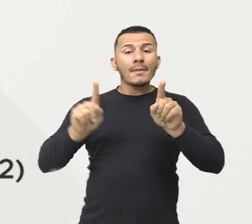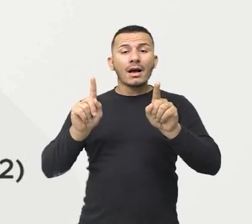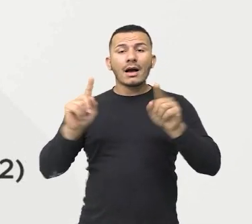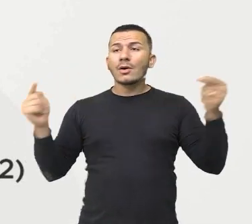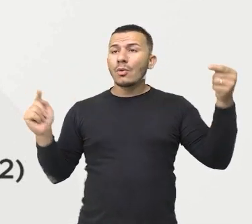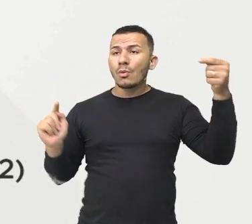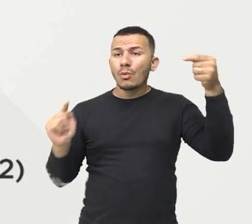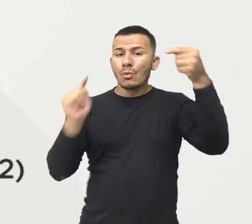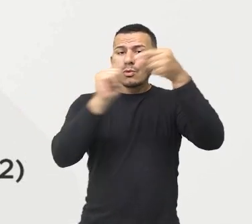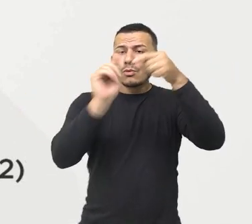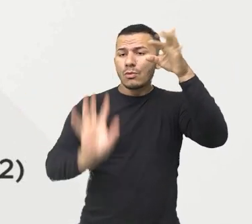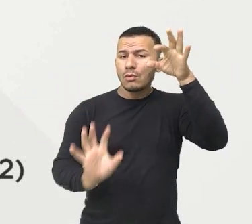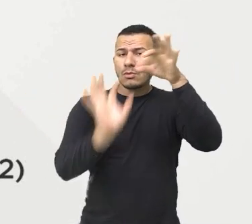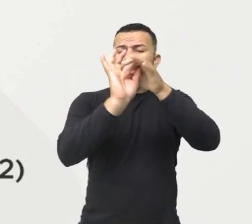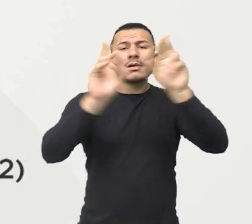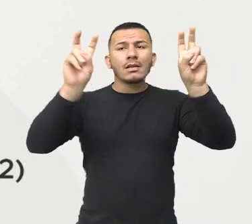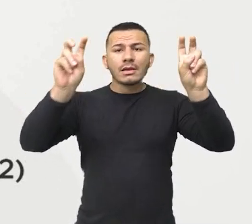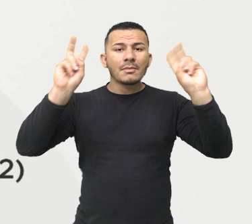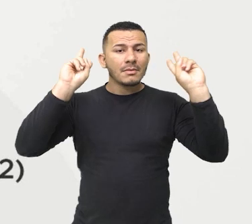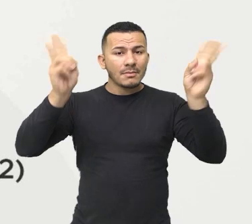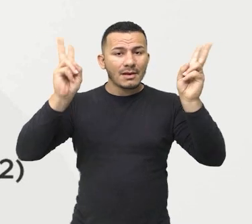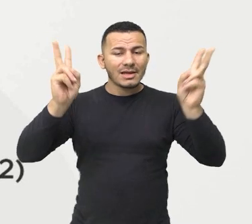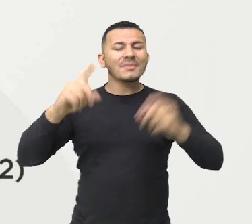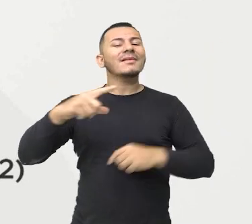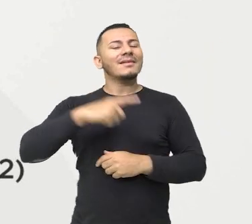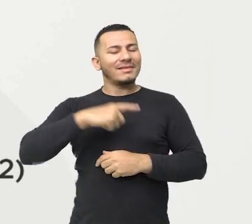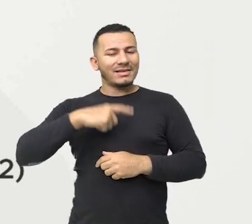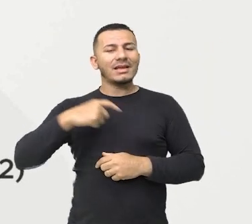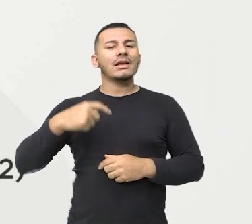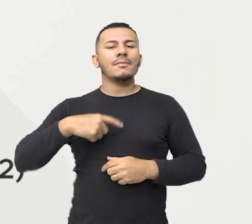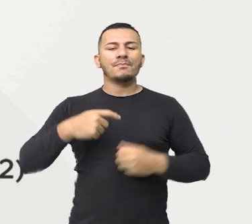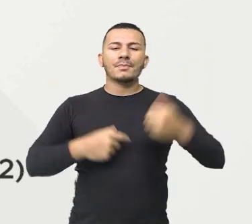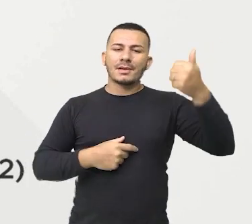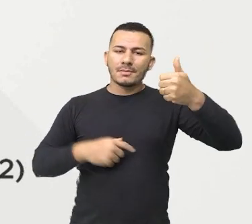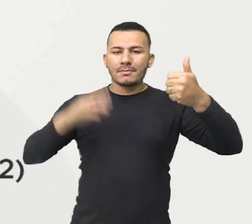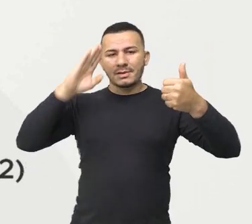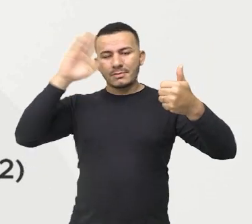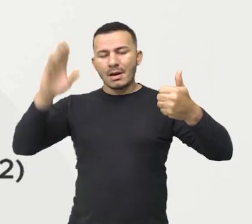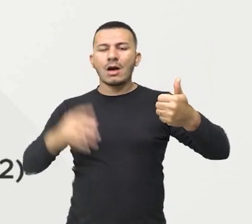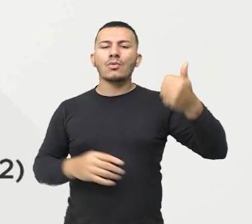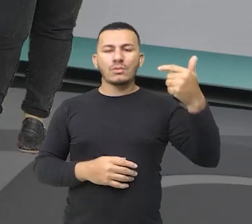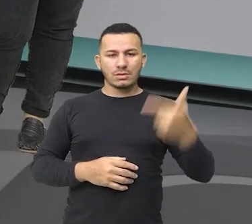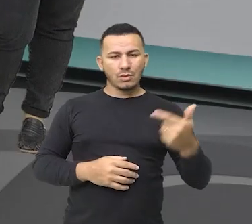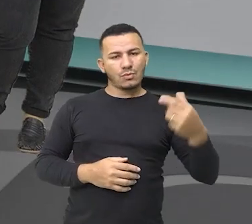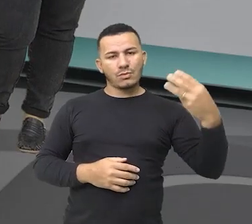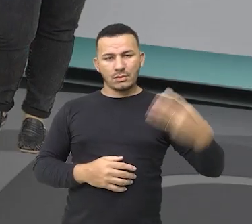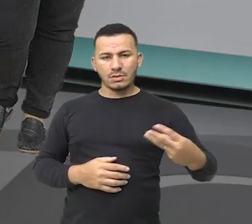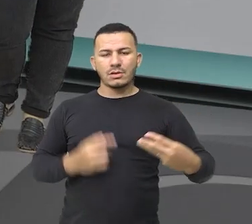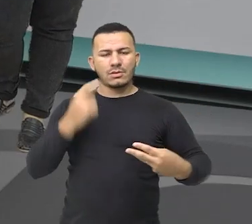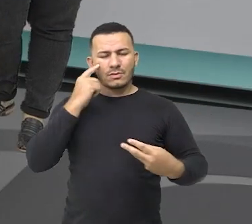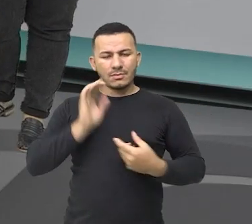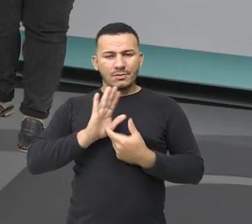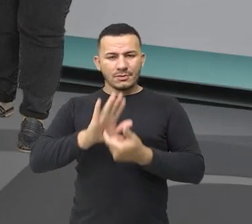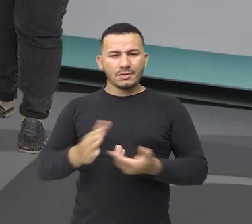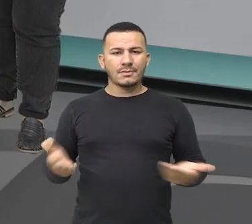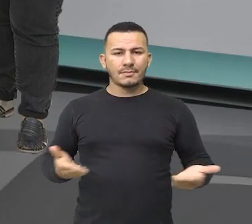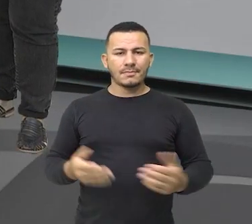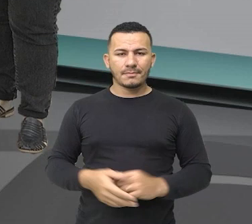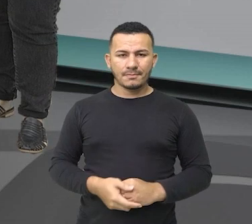a gente tem aquela ideia do que é principal e do que é secundário. Vamos então observar?